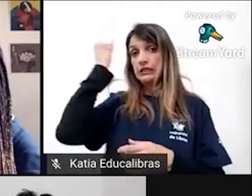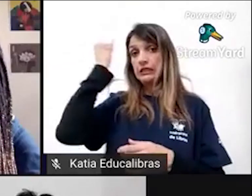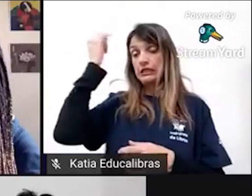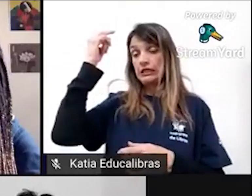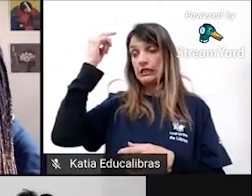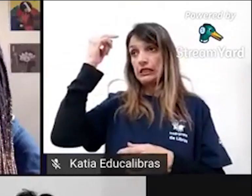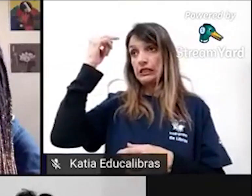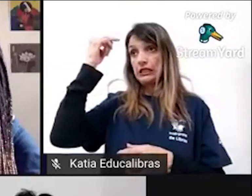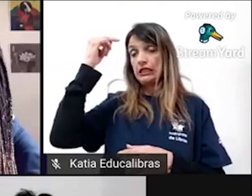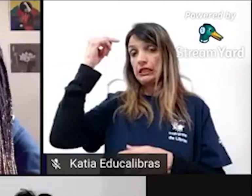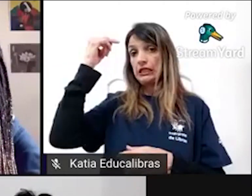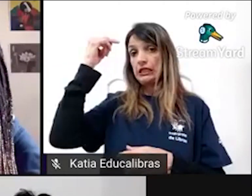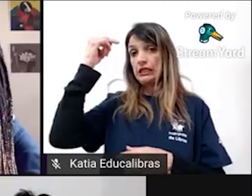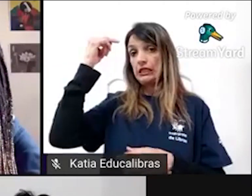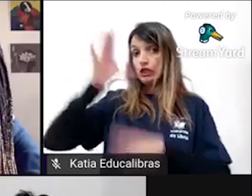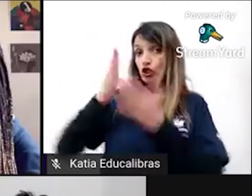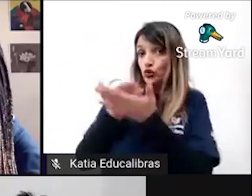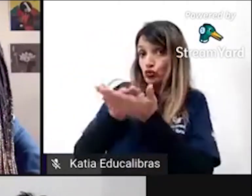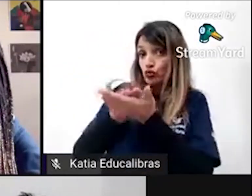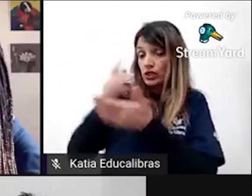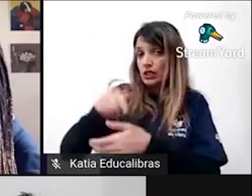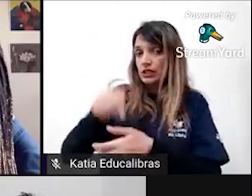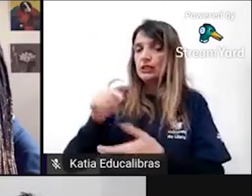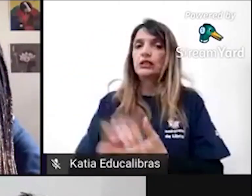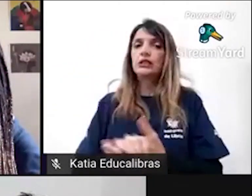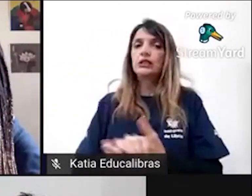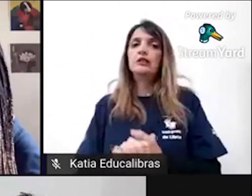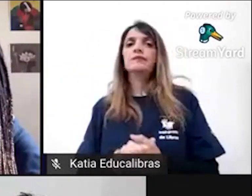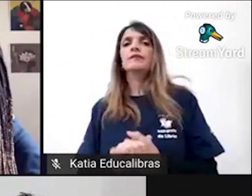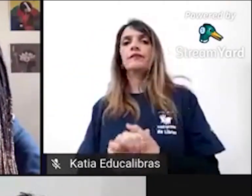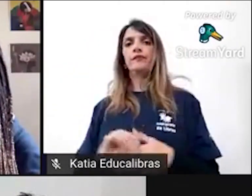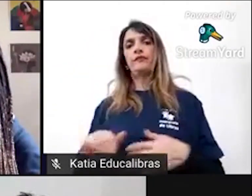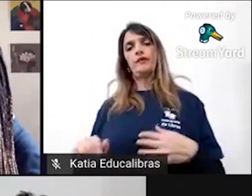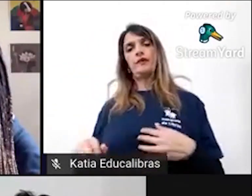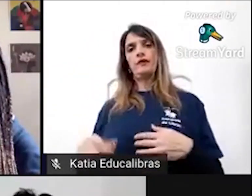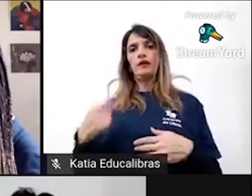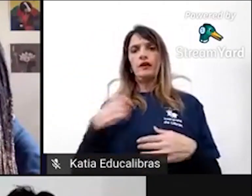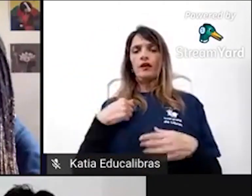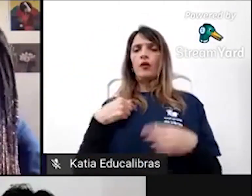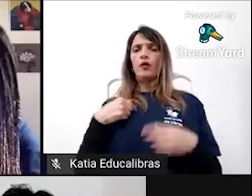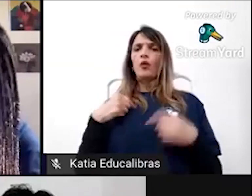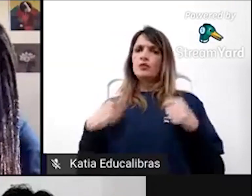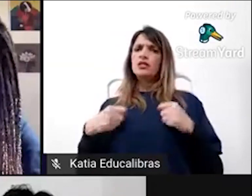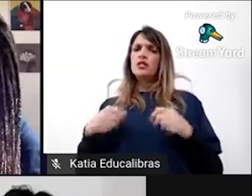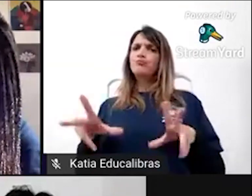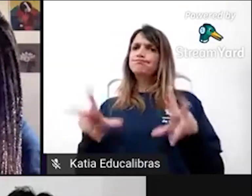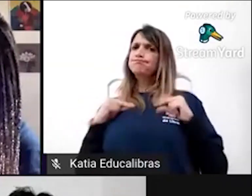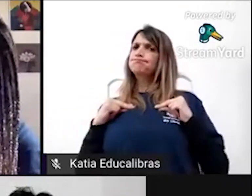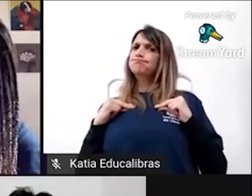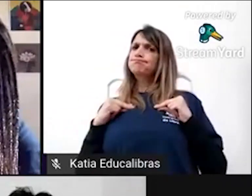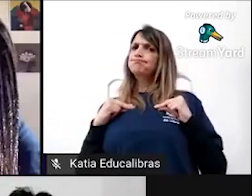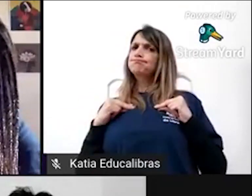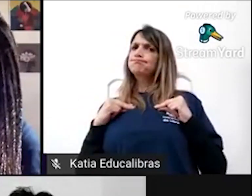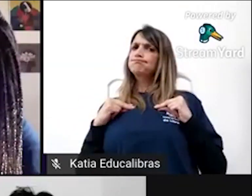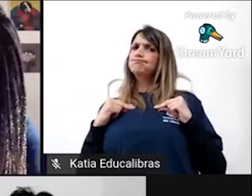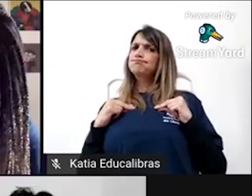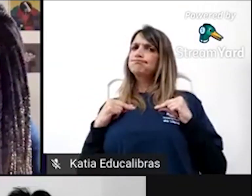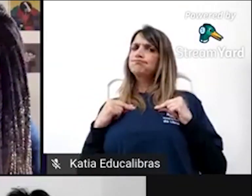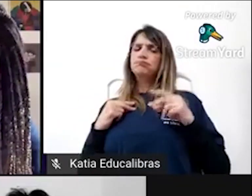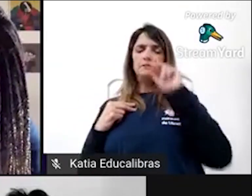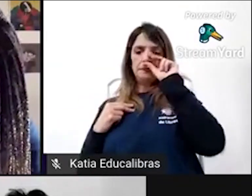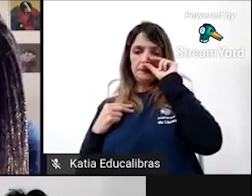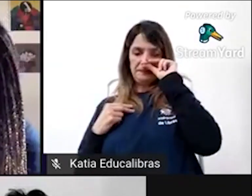porque, mais uma vez, eu falo da necessidade do pertencimento, né? Da gente se encontrar no lugar que a gente